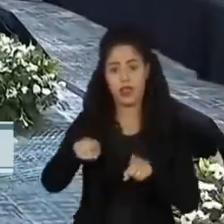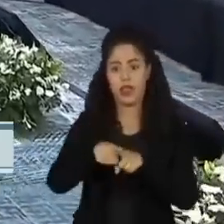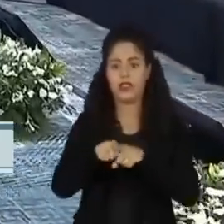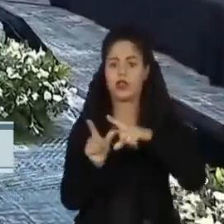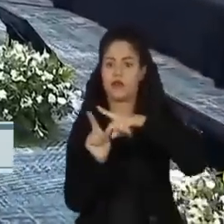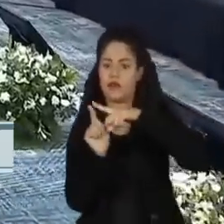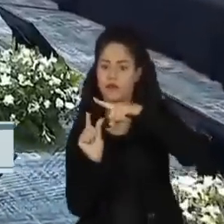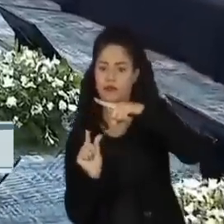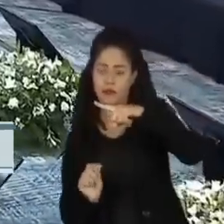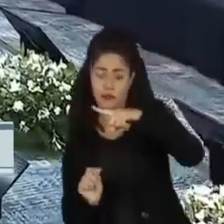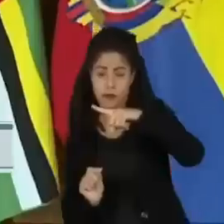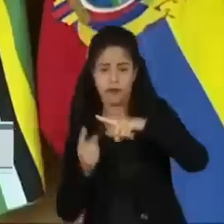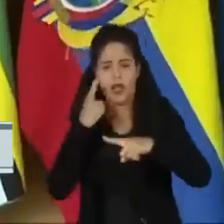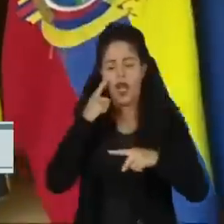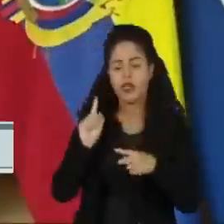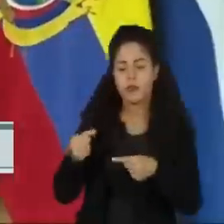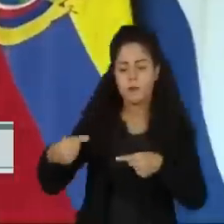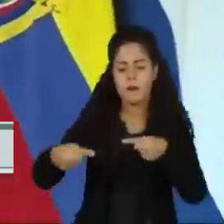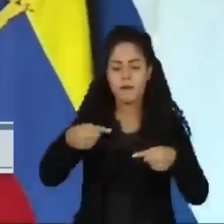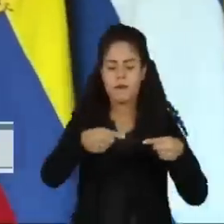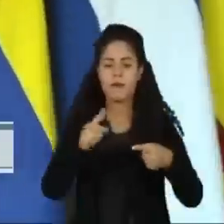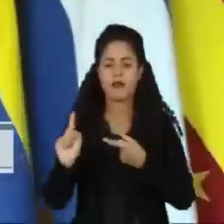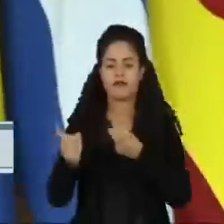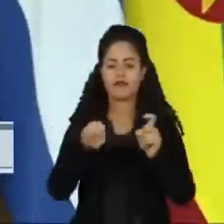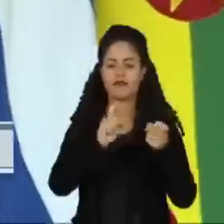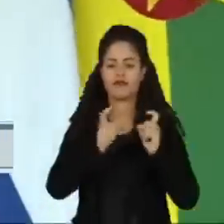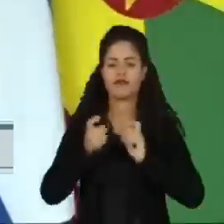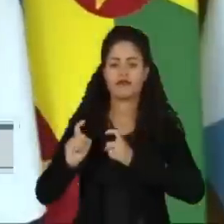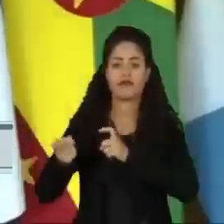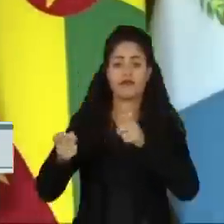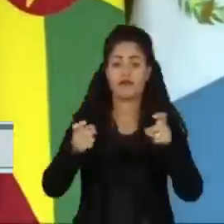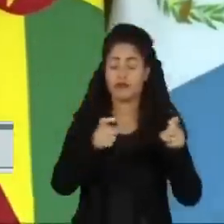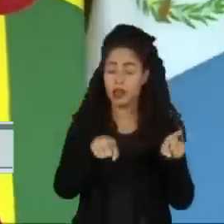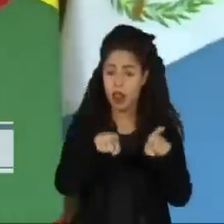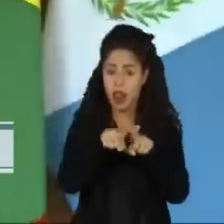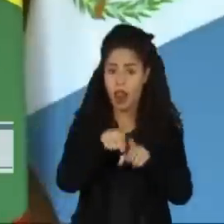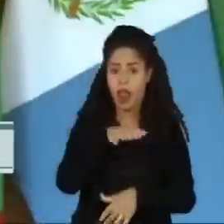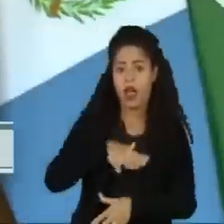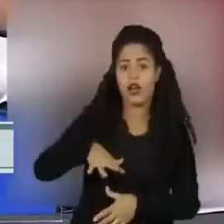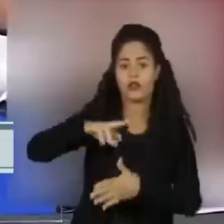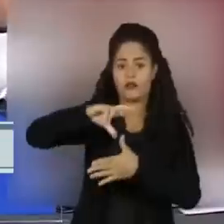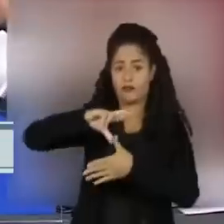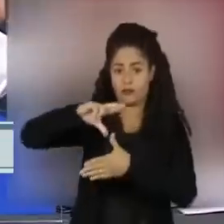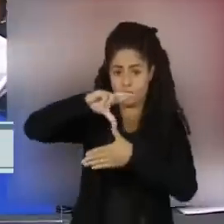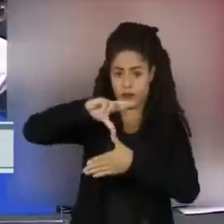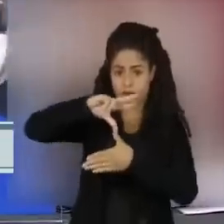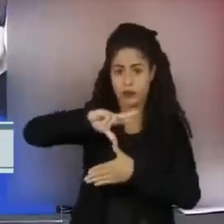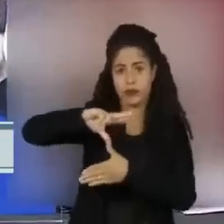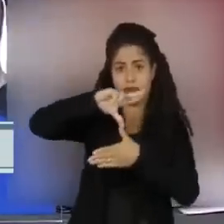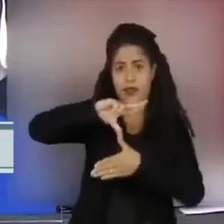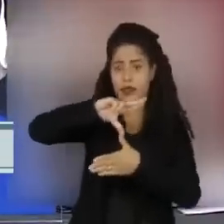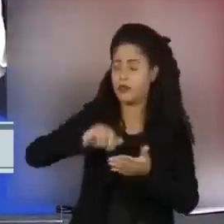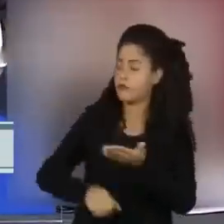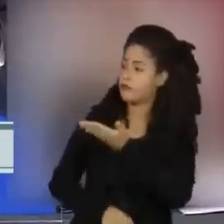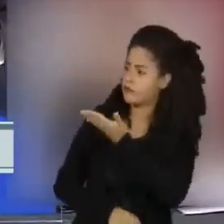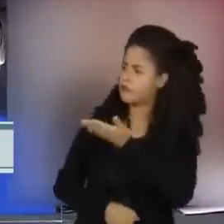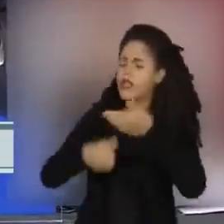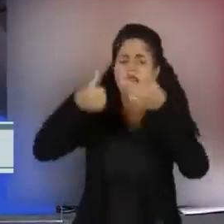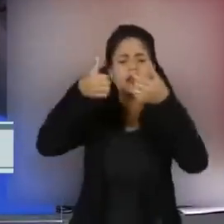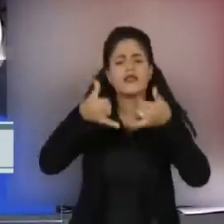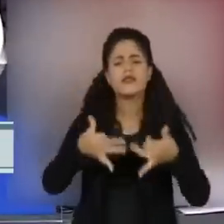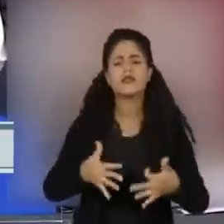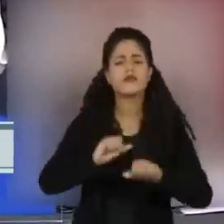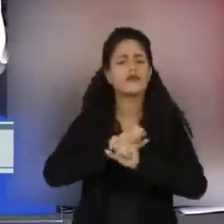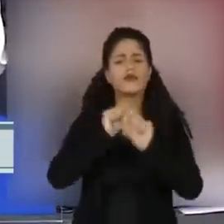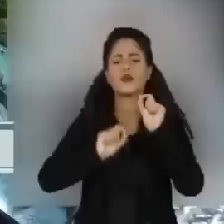Aires na Argentina durante a reunião da selac e a comunidade dos países latino-americanos e caribenhos lacaio Pou deixou claro que não